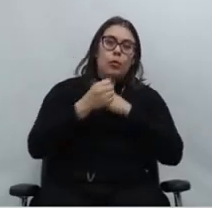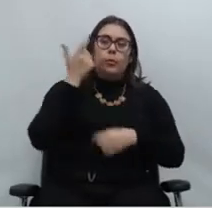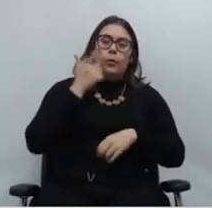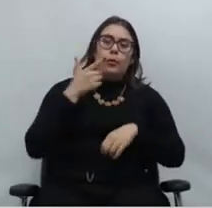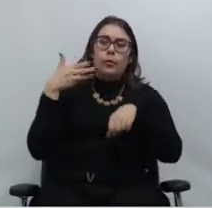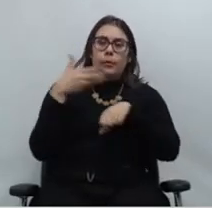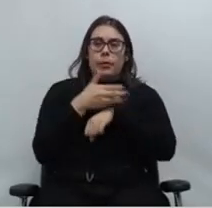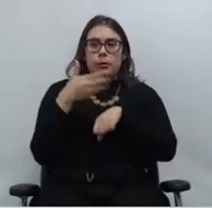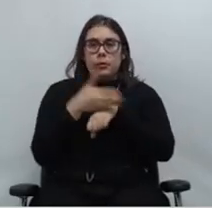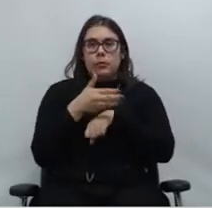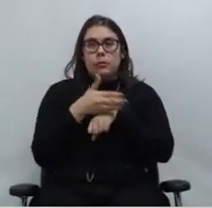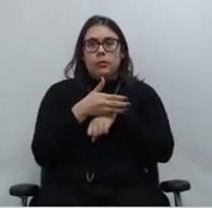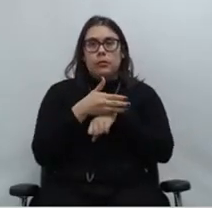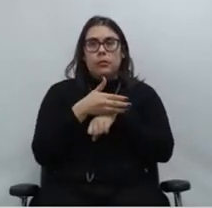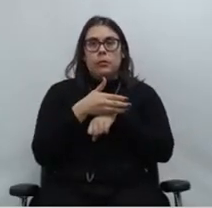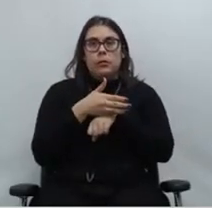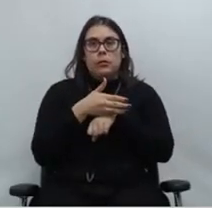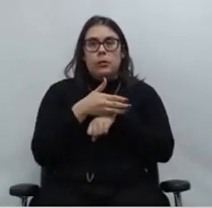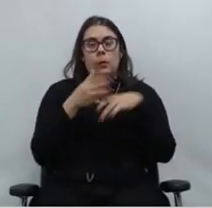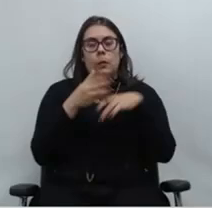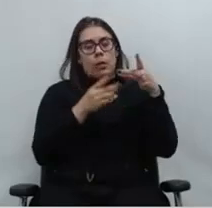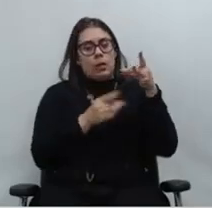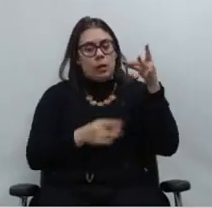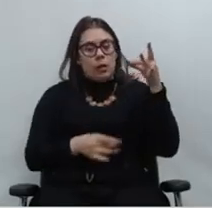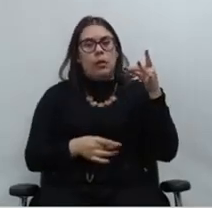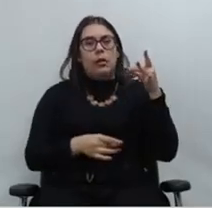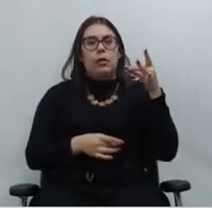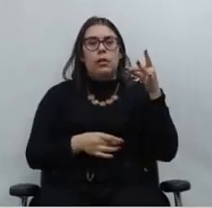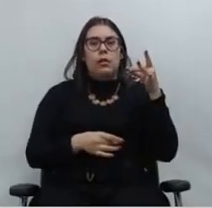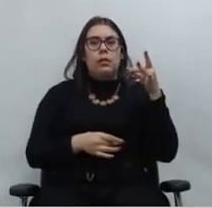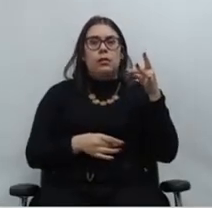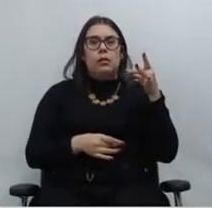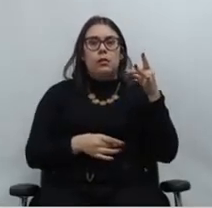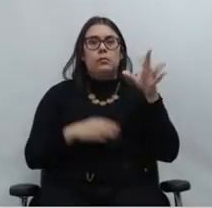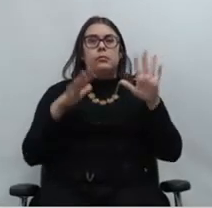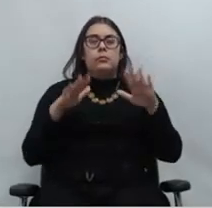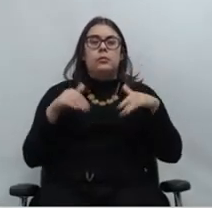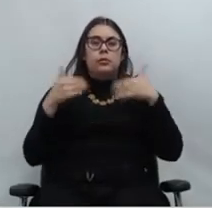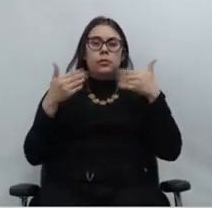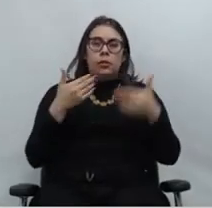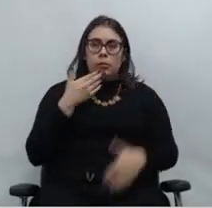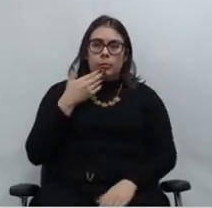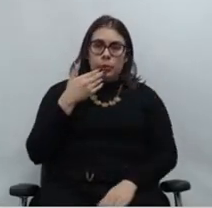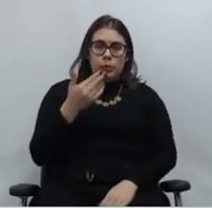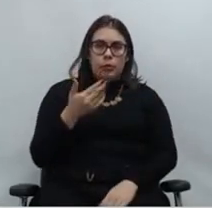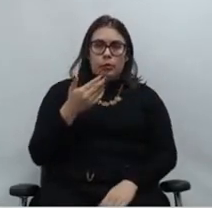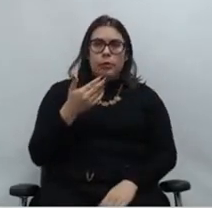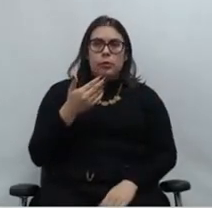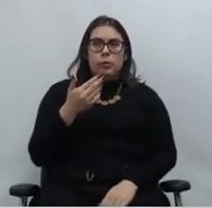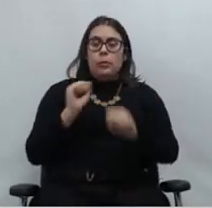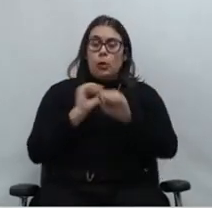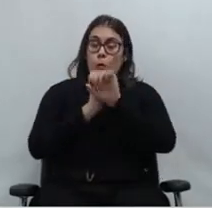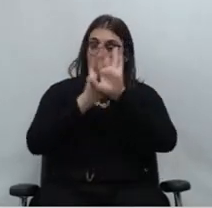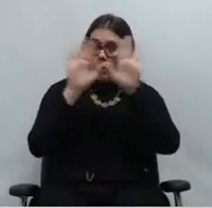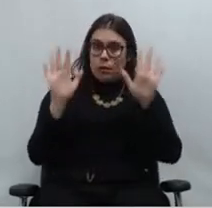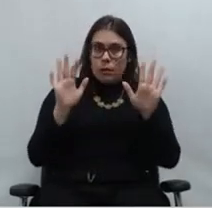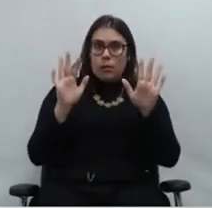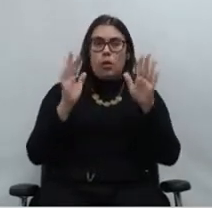nesses cursos. Mas não constava um maior detalhamento sobre essa rubrica, por isso eu solicitei alguns